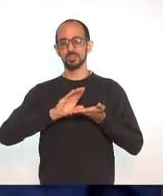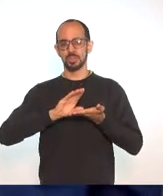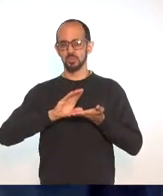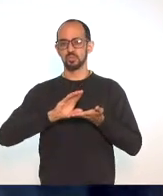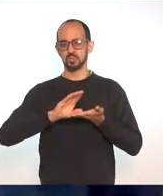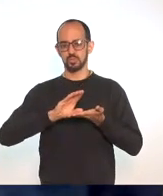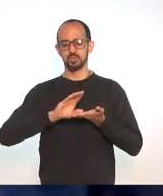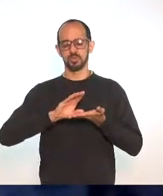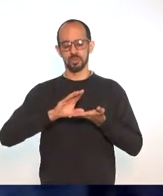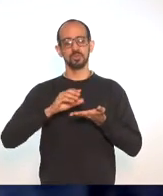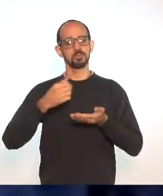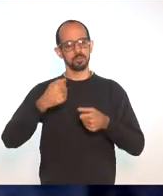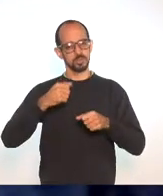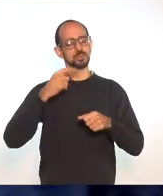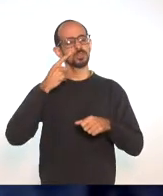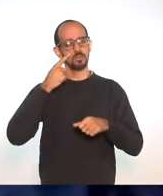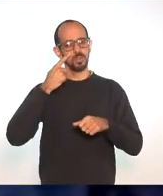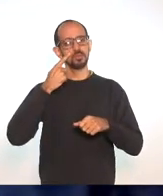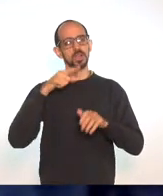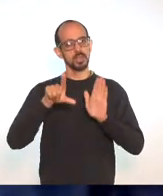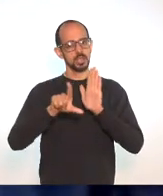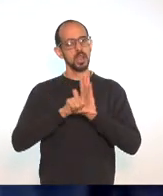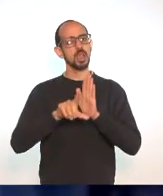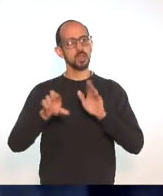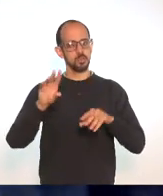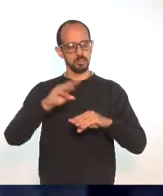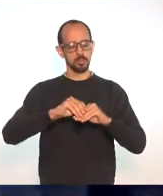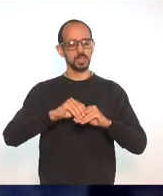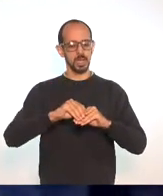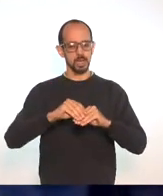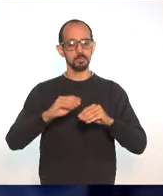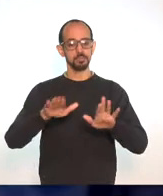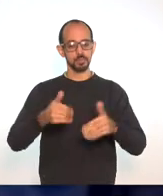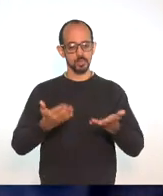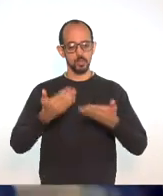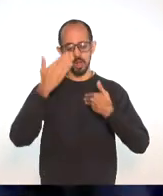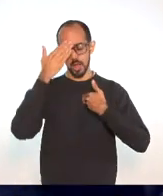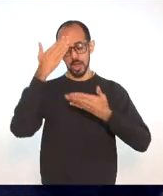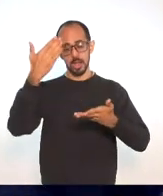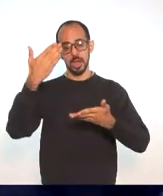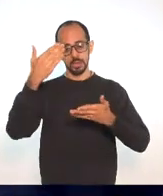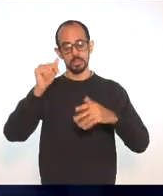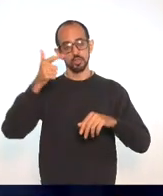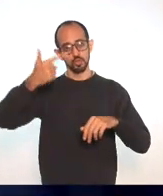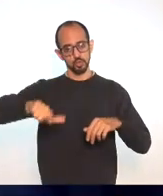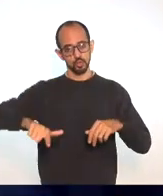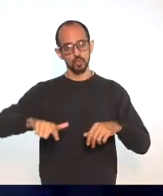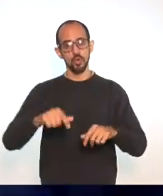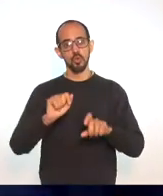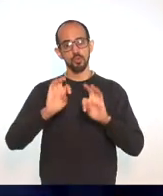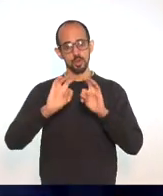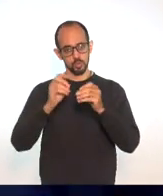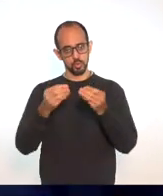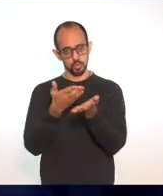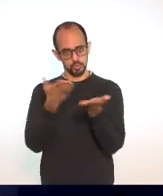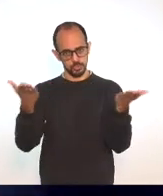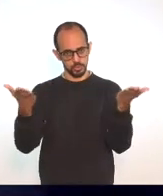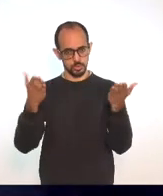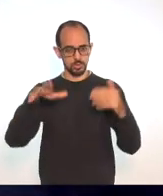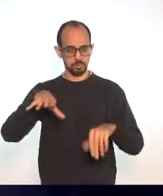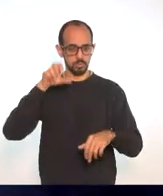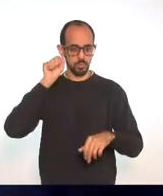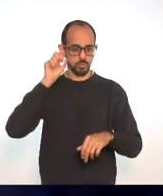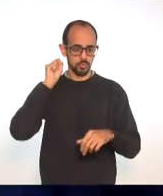desse projeto de lei complementar Ah não De novo agradeço a paciência dos Senhores em que houve peço desculpas